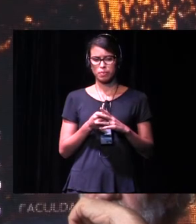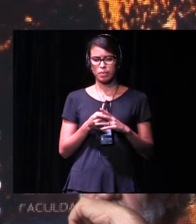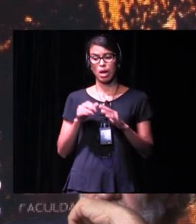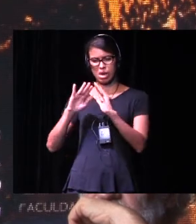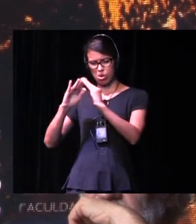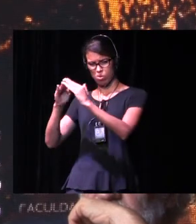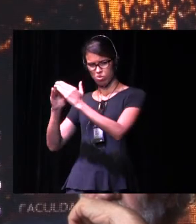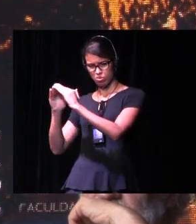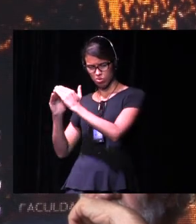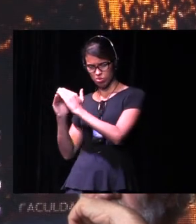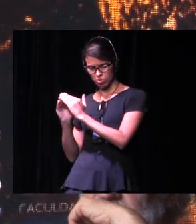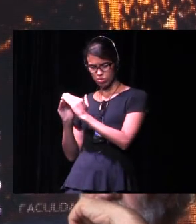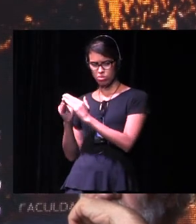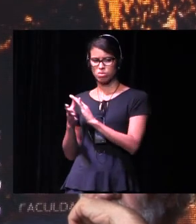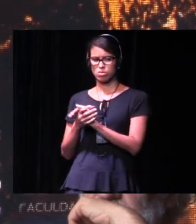A comunidade